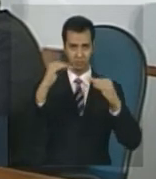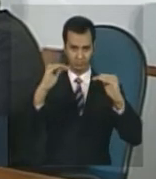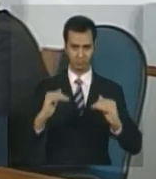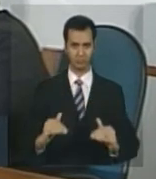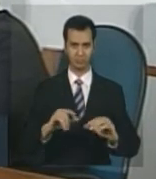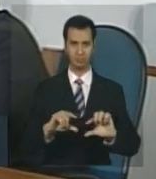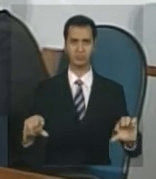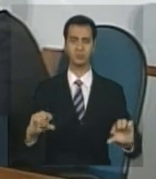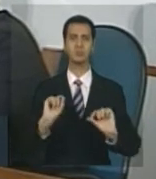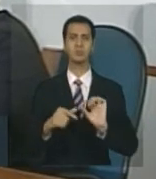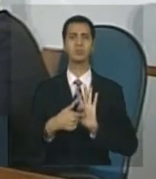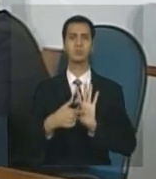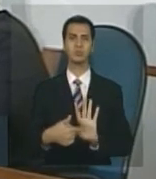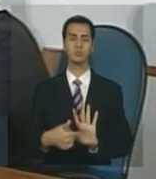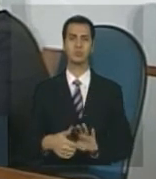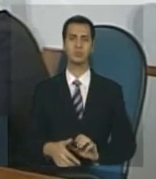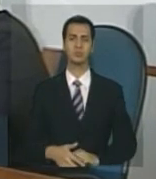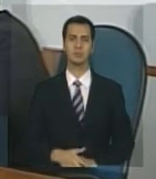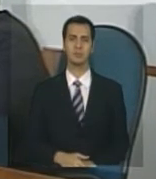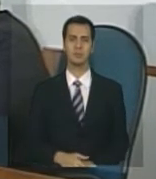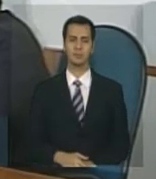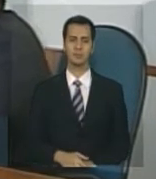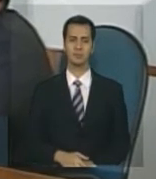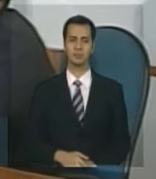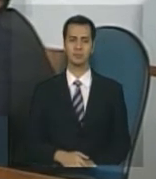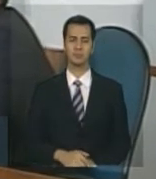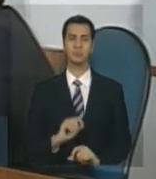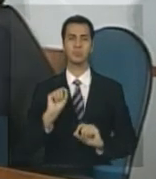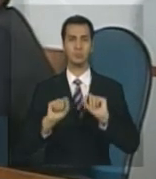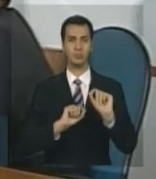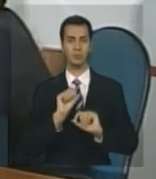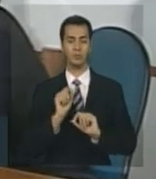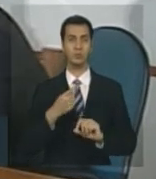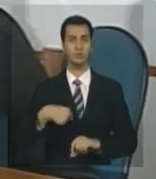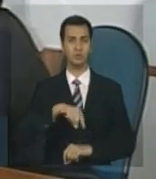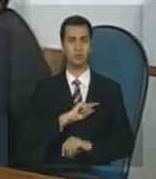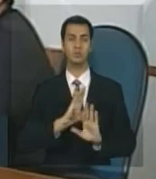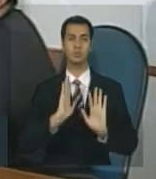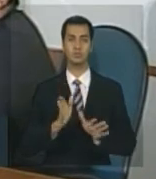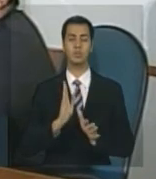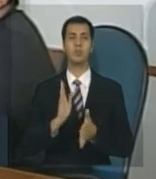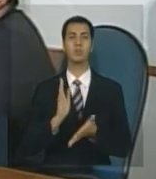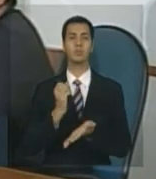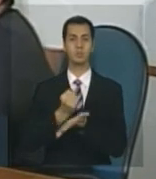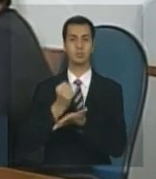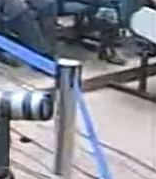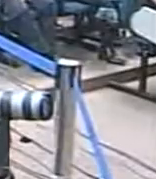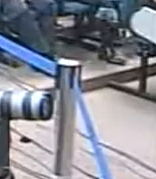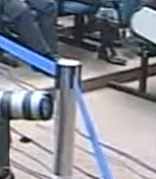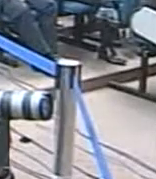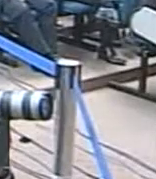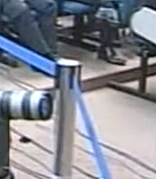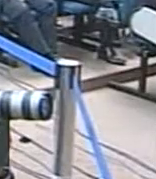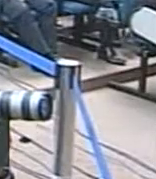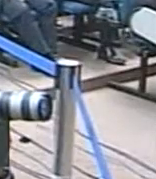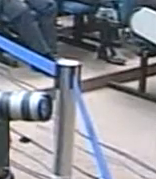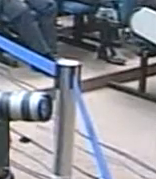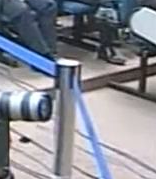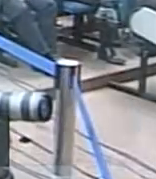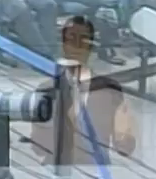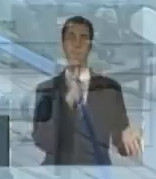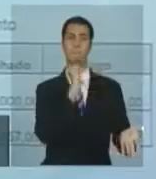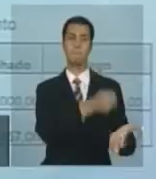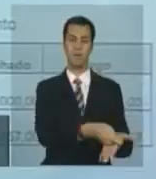gente demonstra o que nós empenhamos e o que nós pagamos